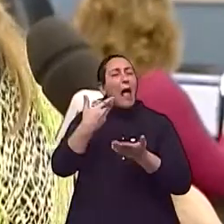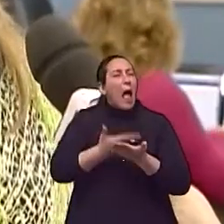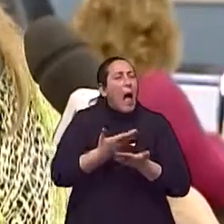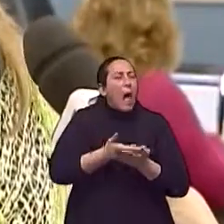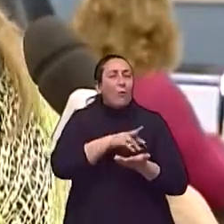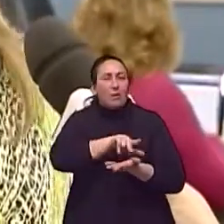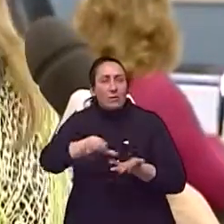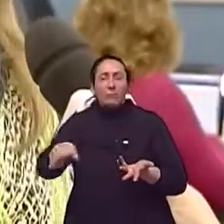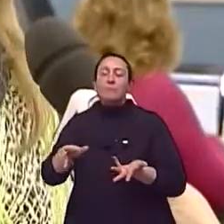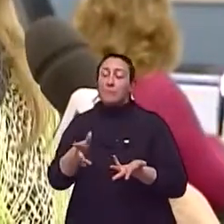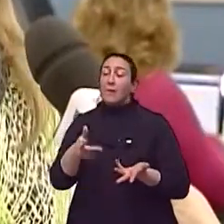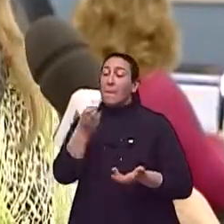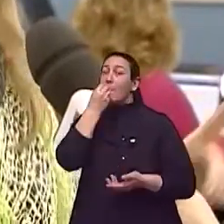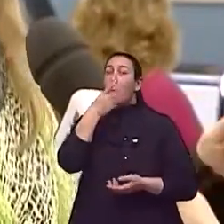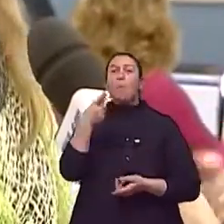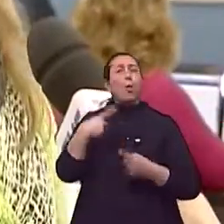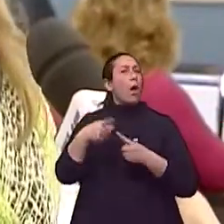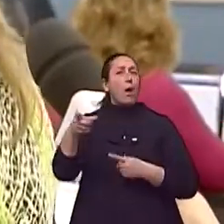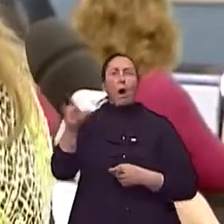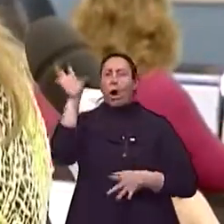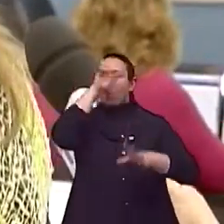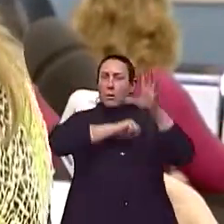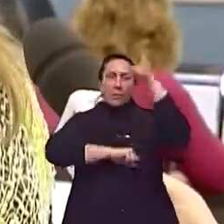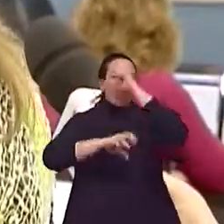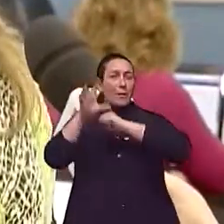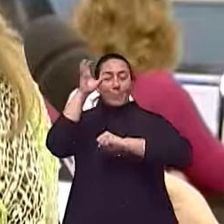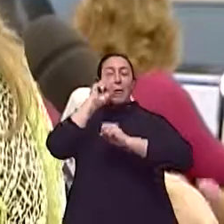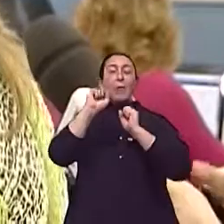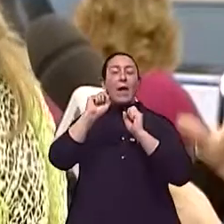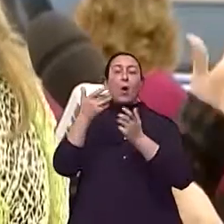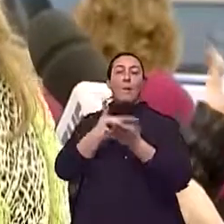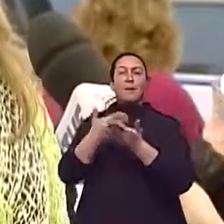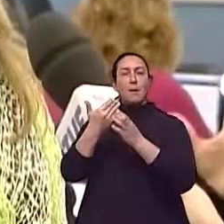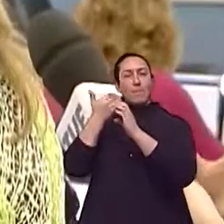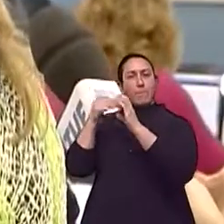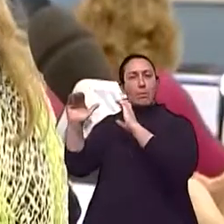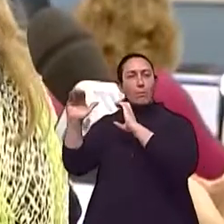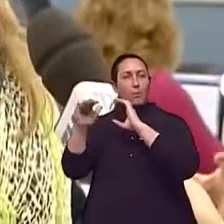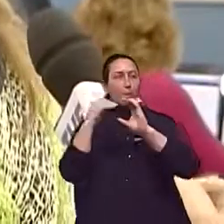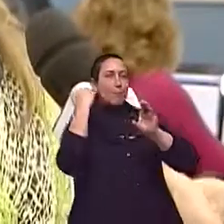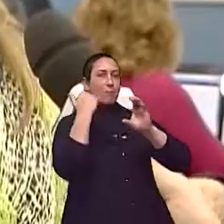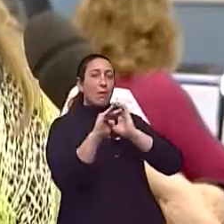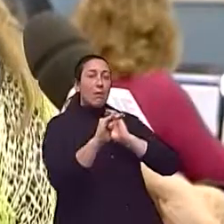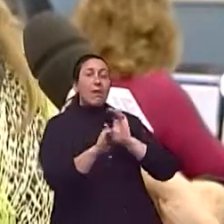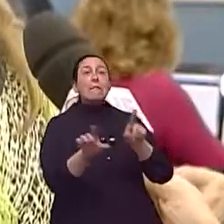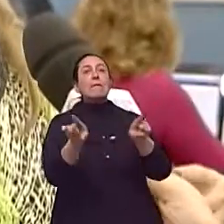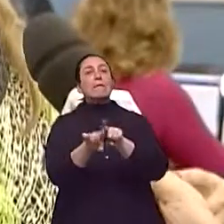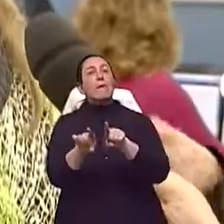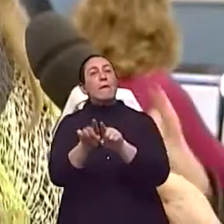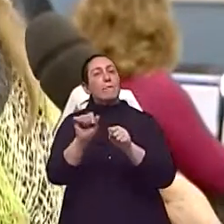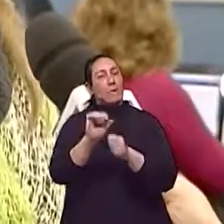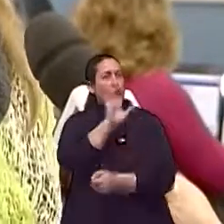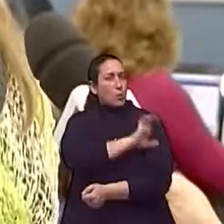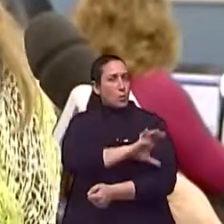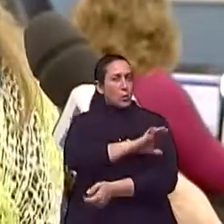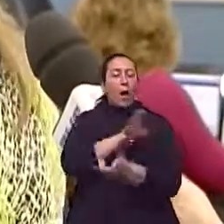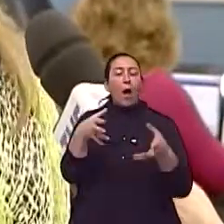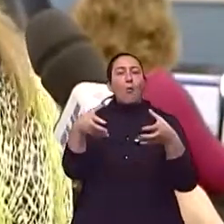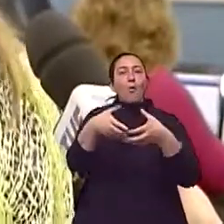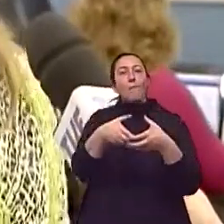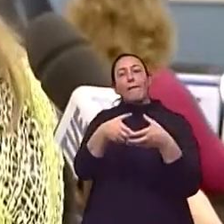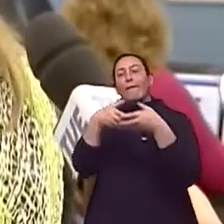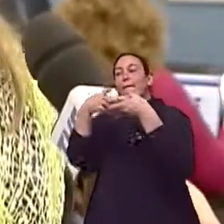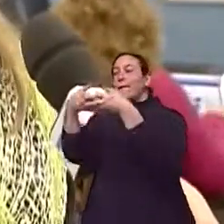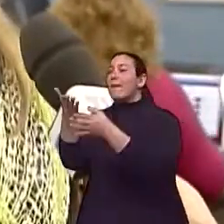assim ajuda também porque eles começam a aprender um vai mandando e meil pro outro eles quando terminam o curso às vezes fazem vão almoçar